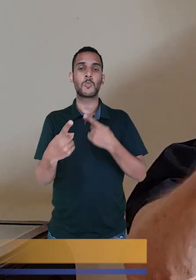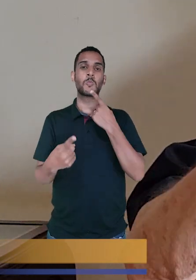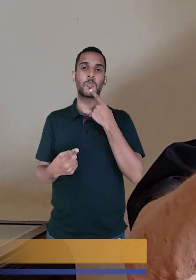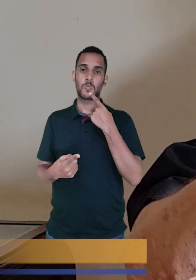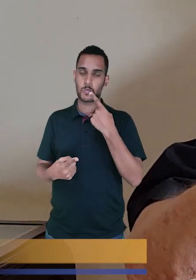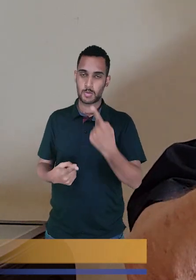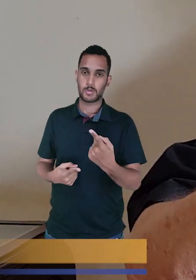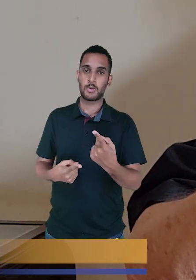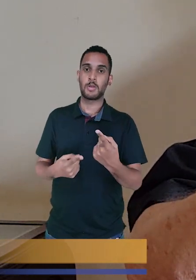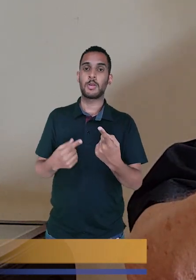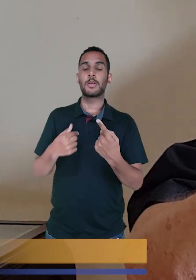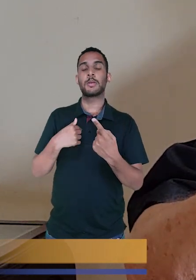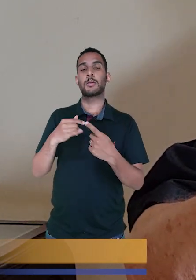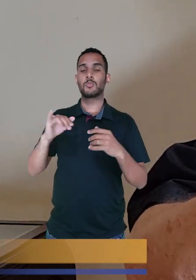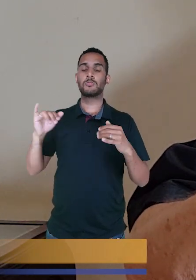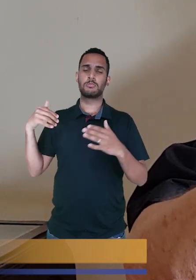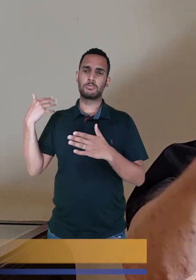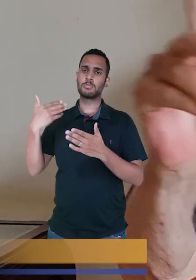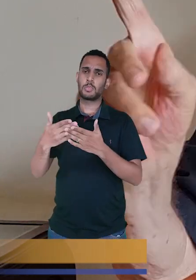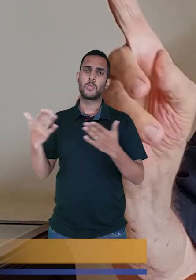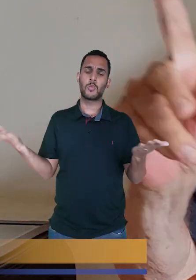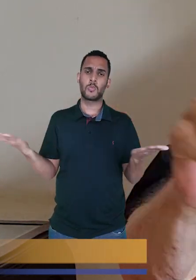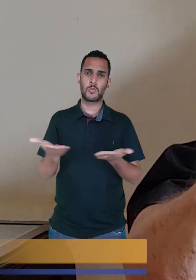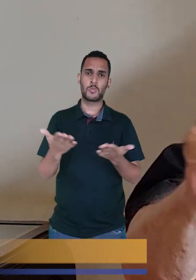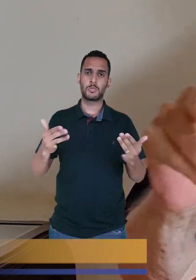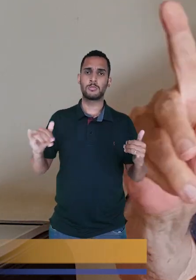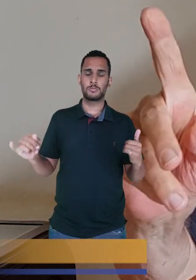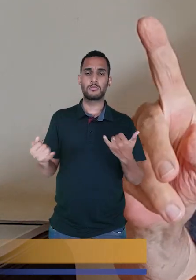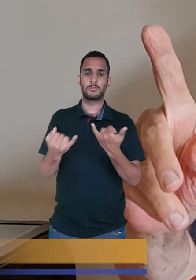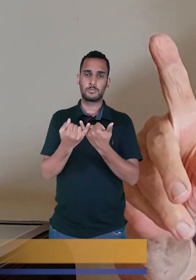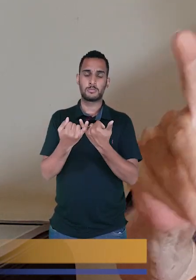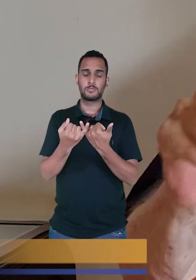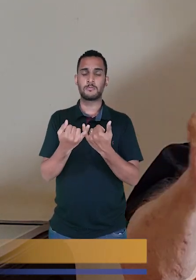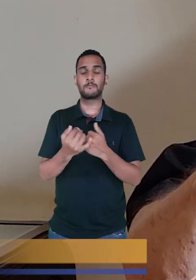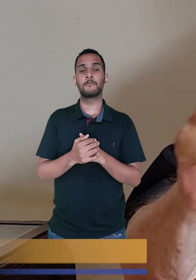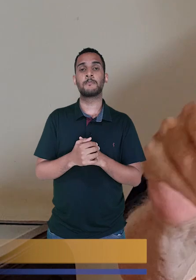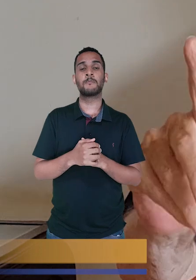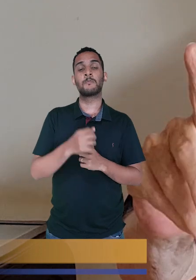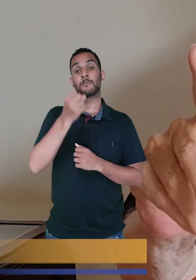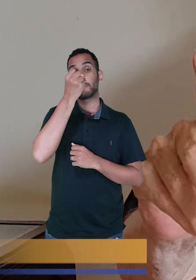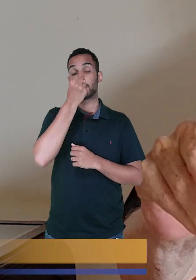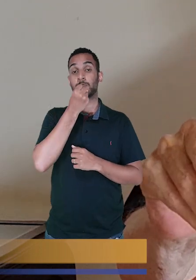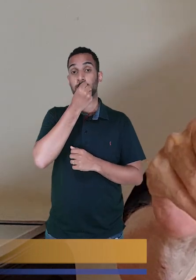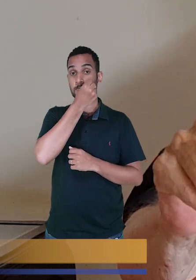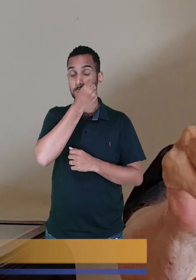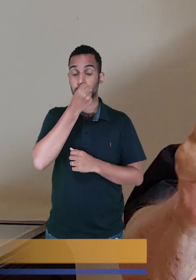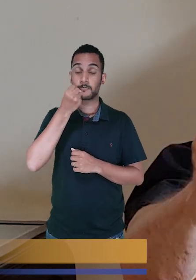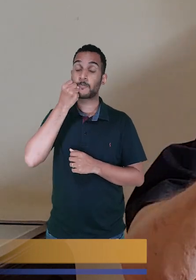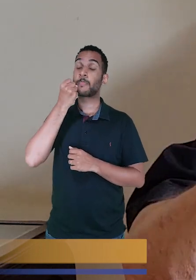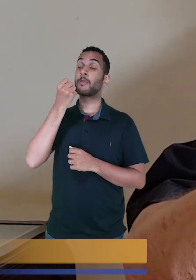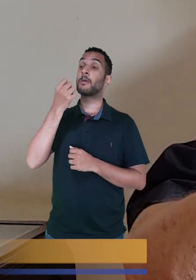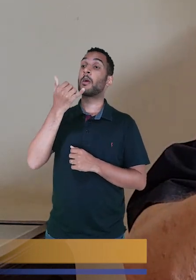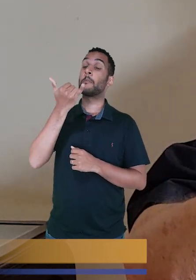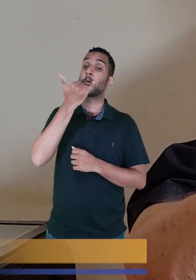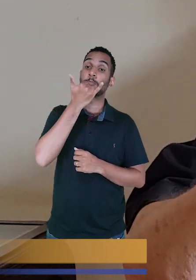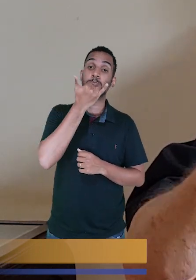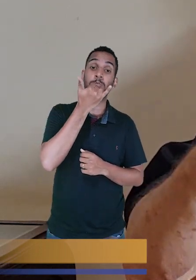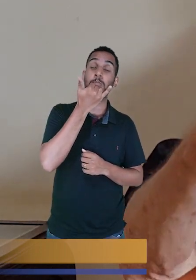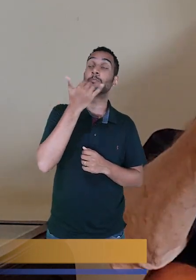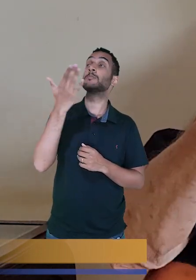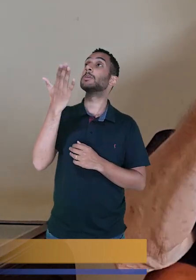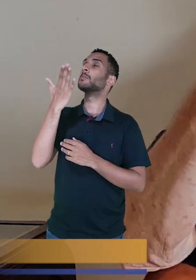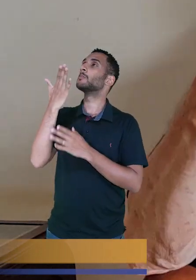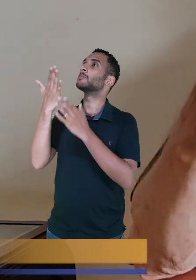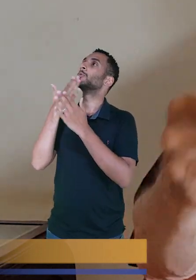Jerusalém uma vez por ano e celebrado pelos judeus até o Yom Kippur, o sacrifício